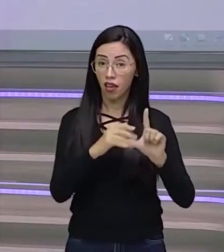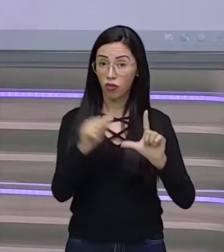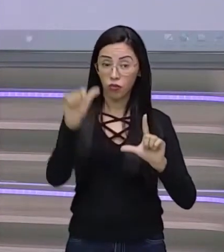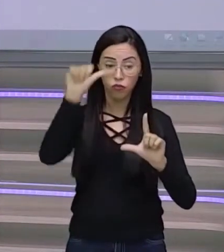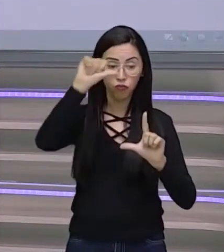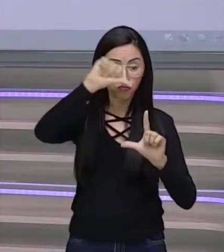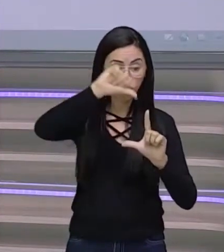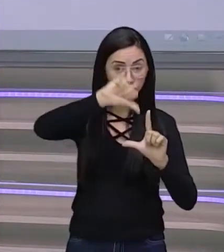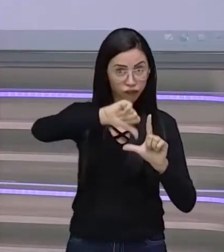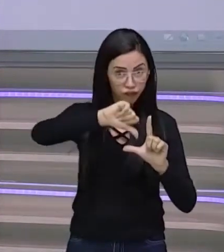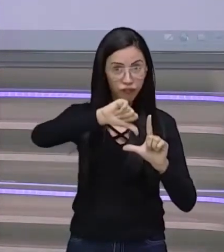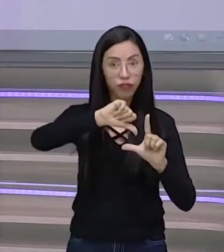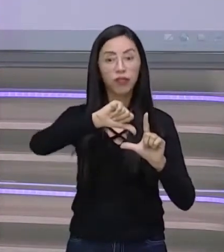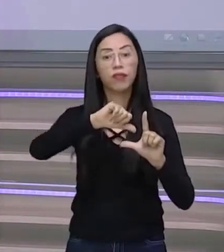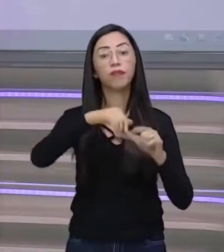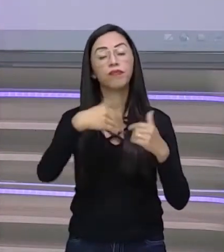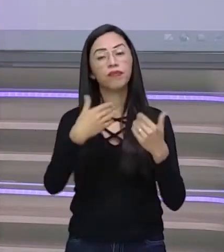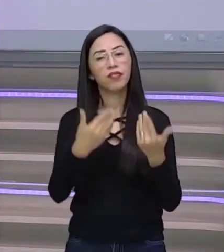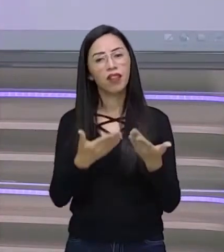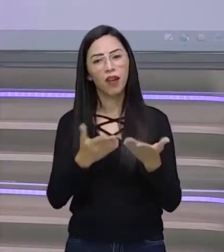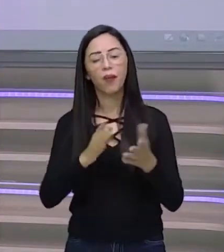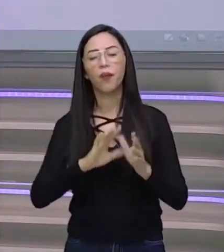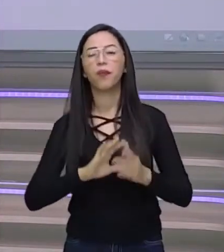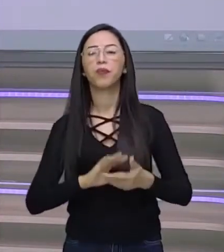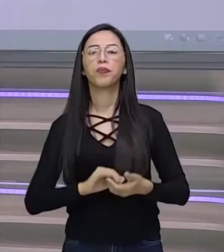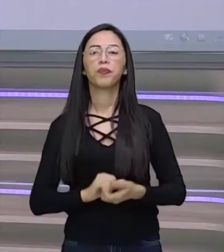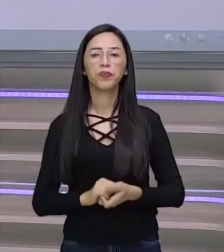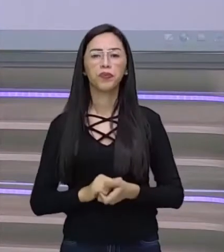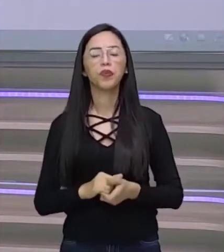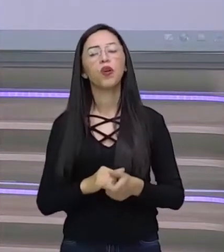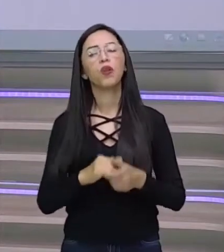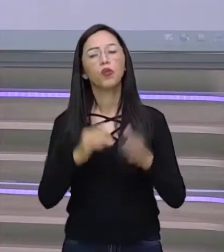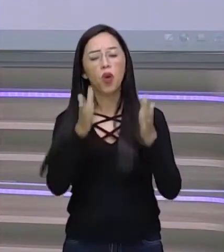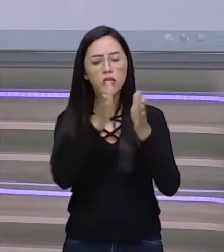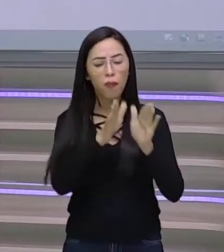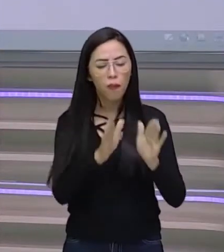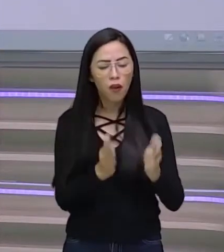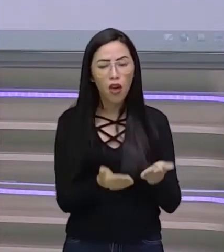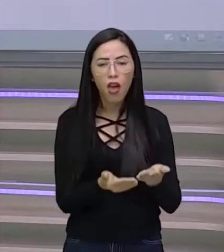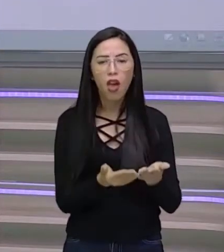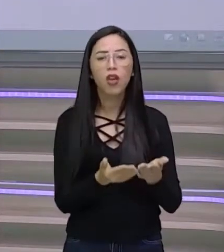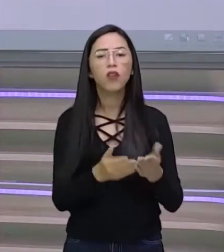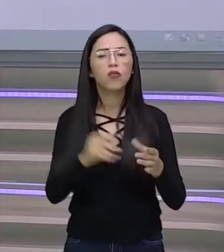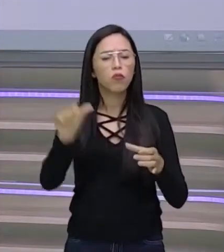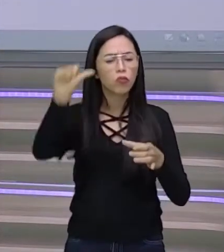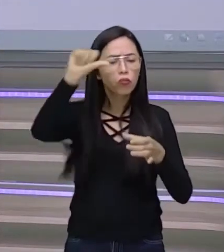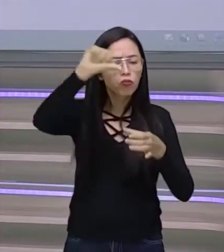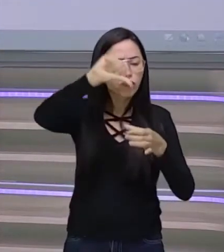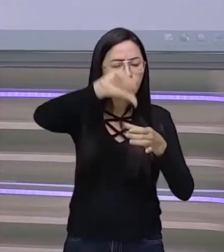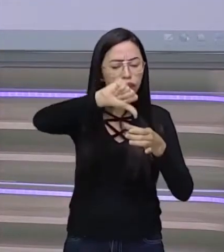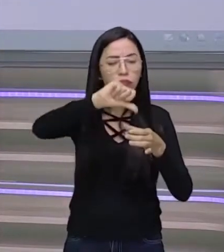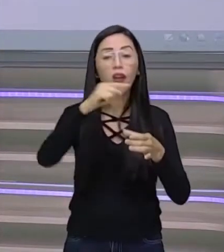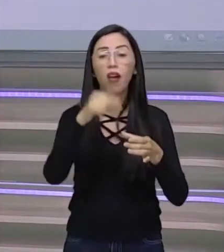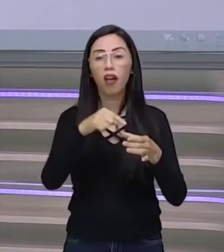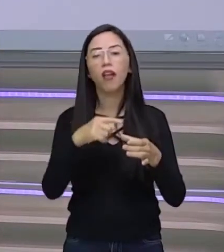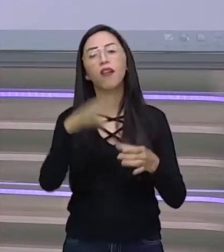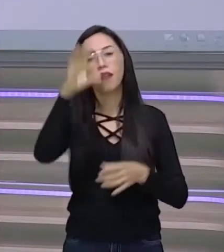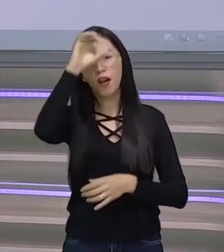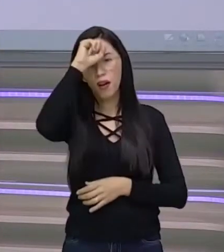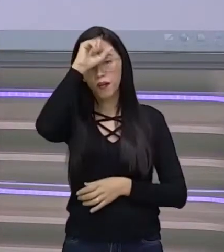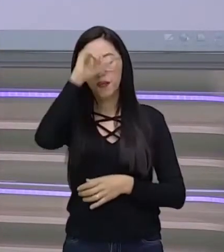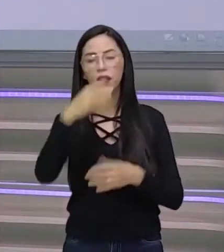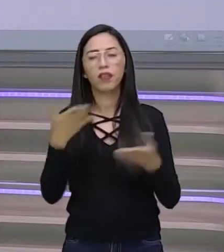Capacidade, a forma dos instrumentos, do recipiente que se encontra os líquidos. Vamos aprender isso na nossa aula de